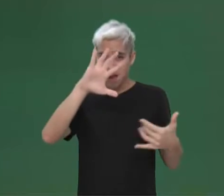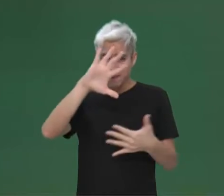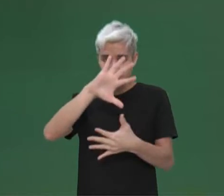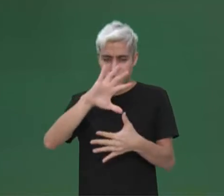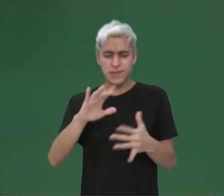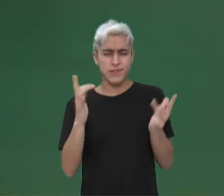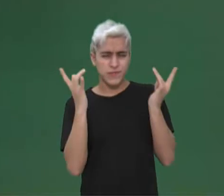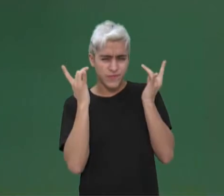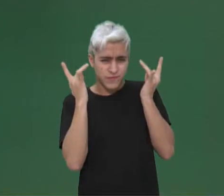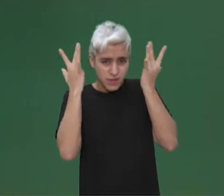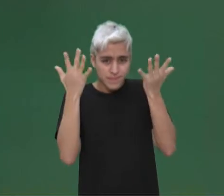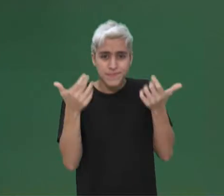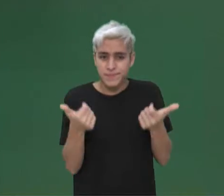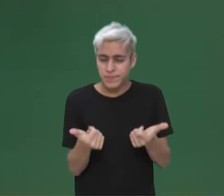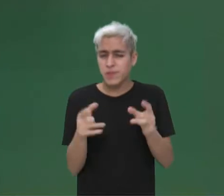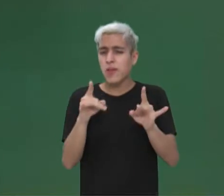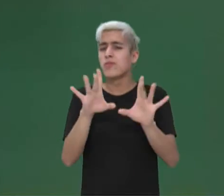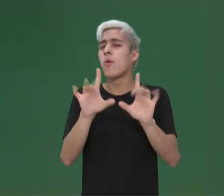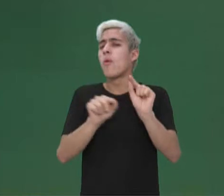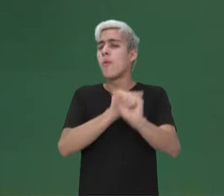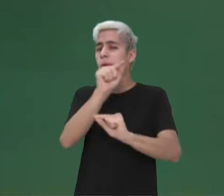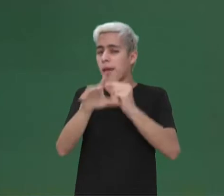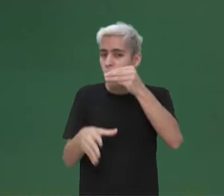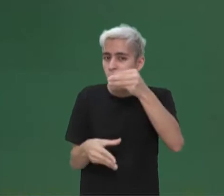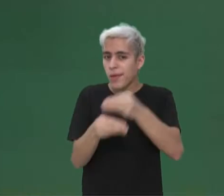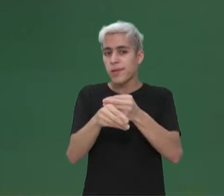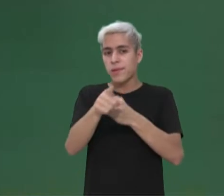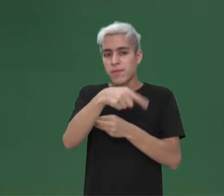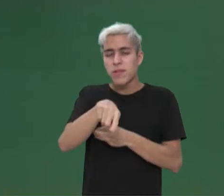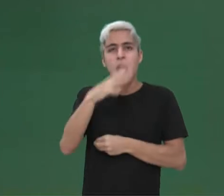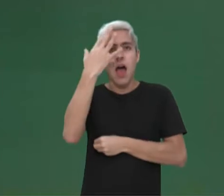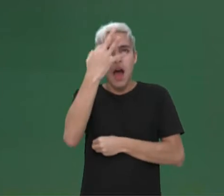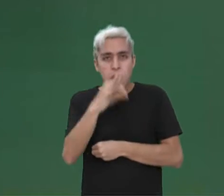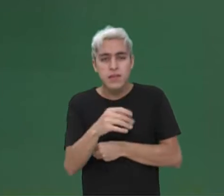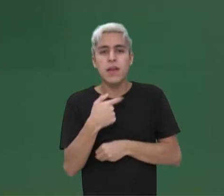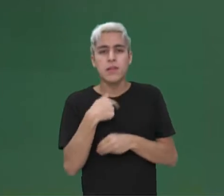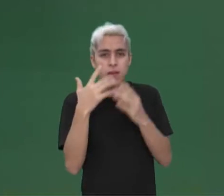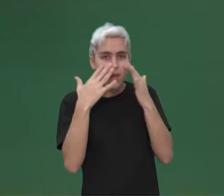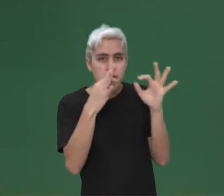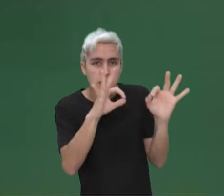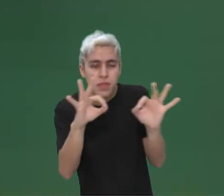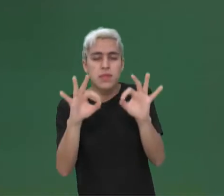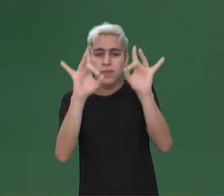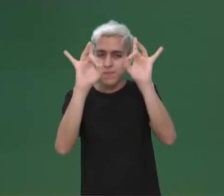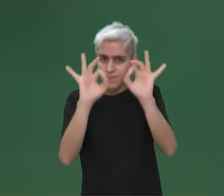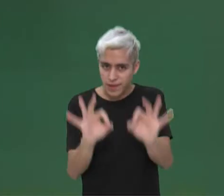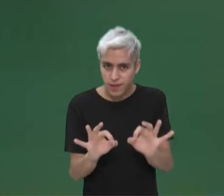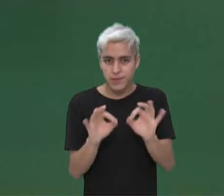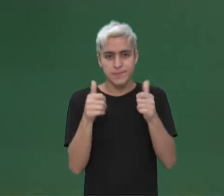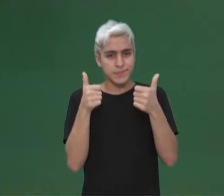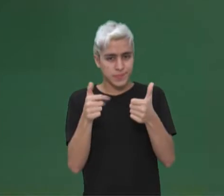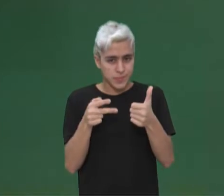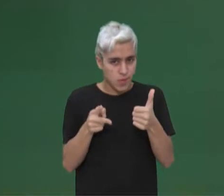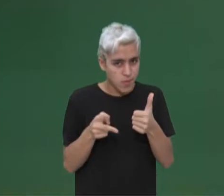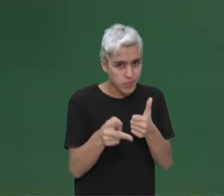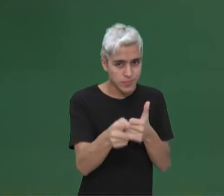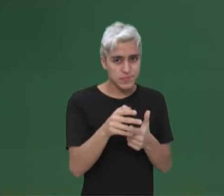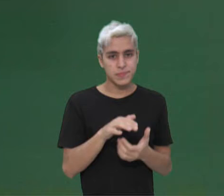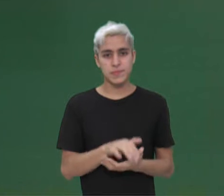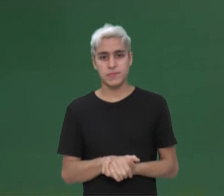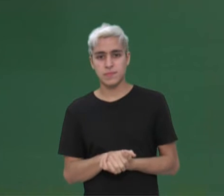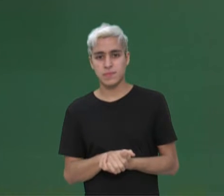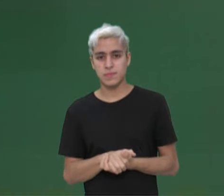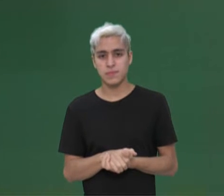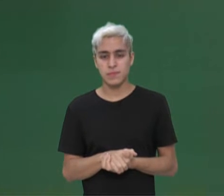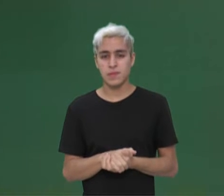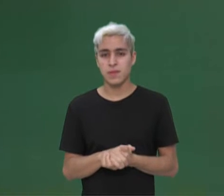Bem facinho, foi só agora de reforço para você confirmar que está prestando atenção na aula. Massa? Vamos continuar.